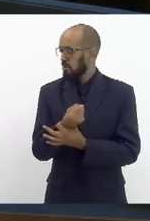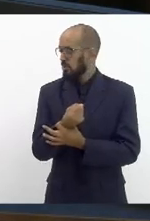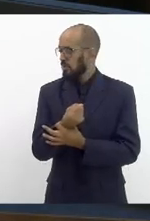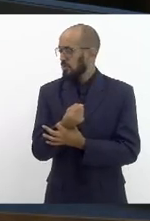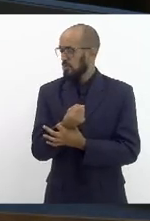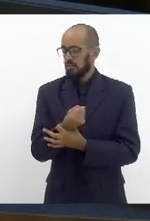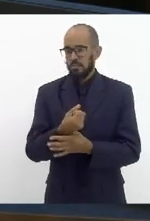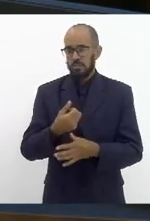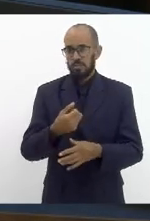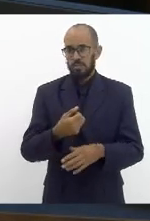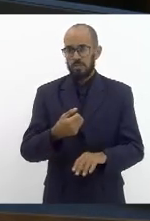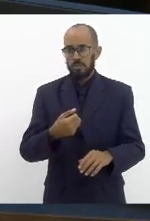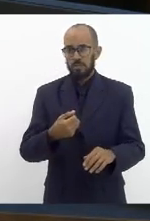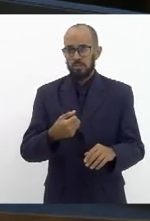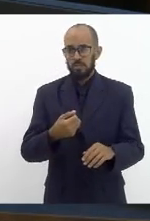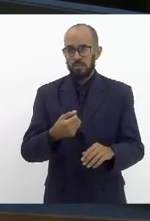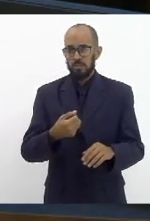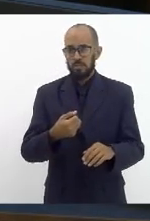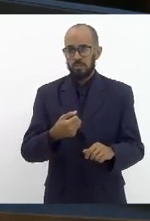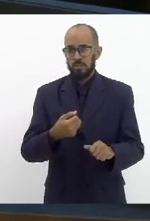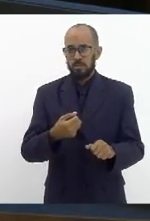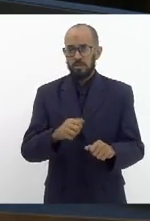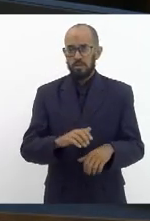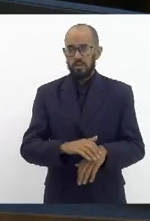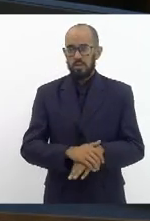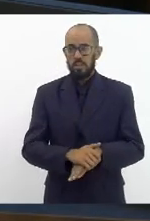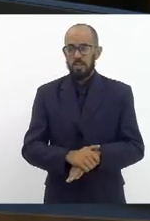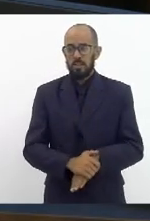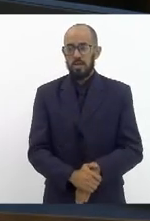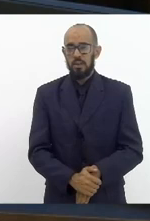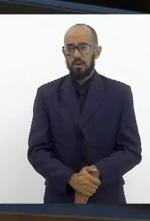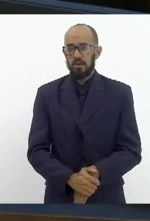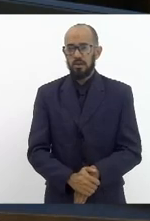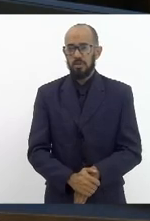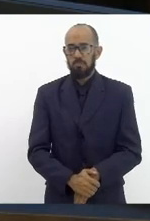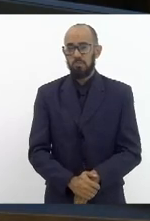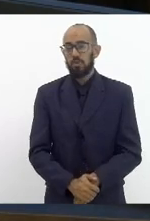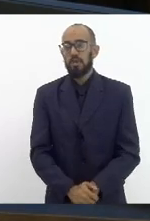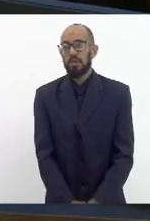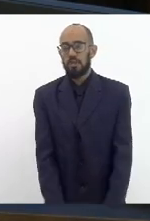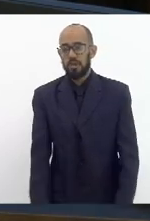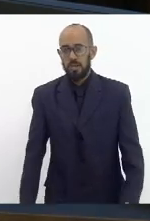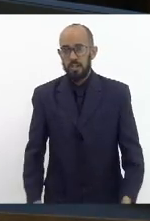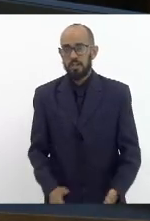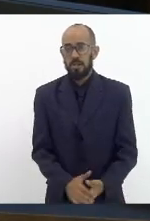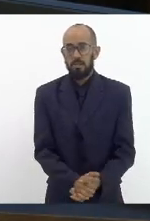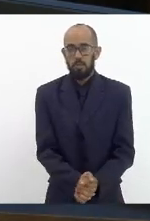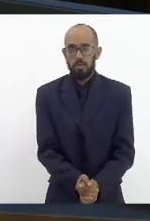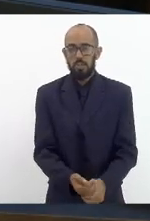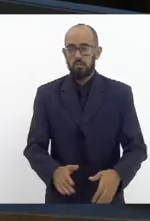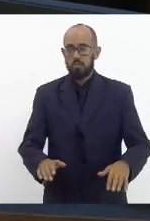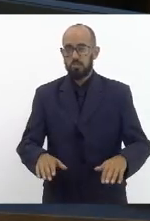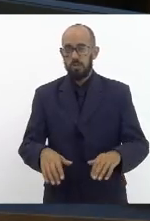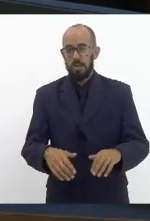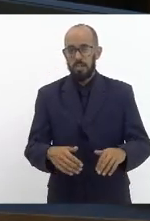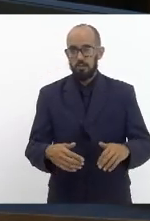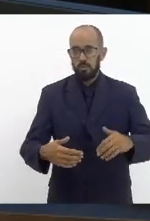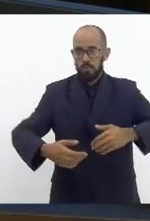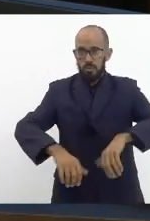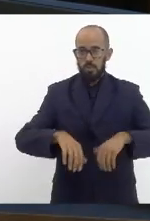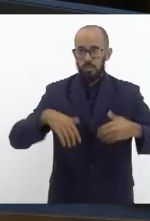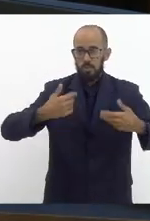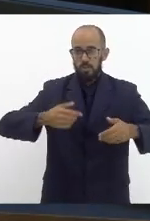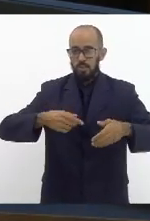da ordem, do restabelecimento da economia do Rio de Janeiro, de modo a garantir a segurança para aquele que quer investir e fixar